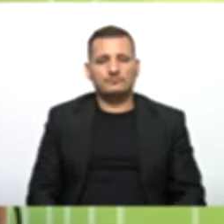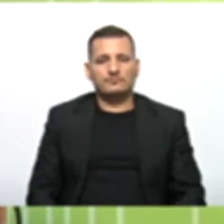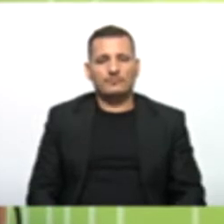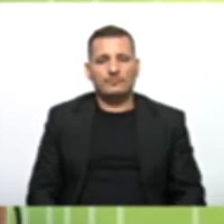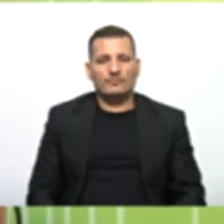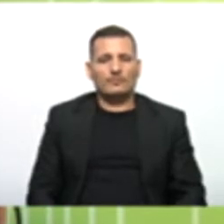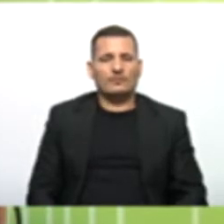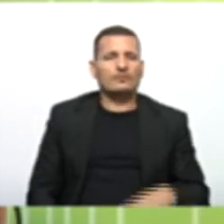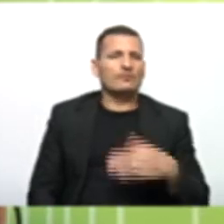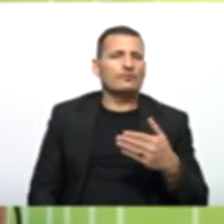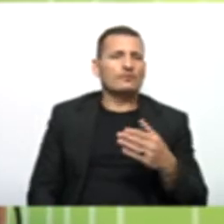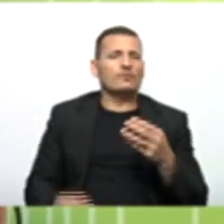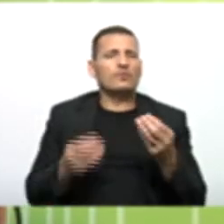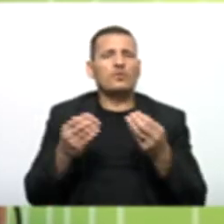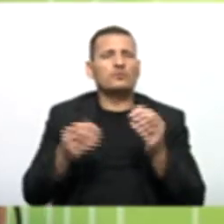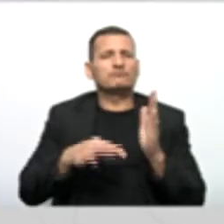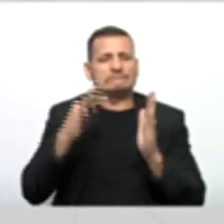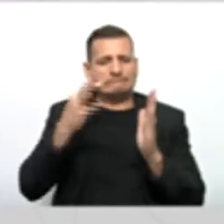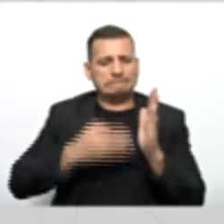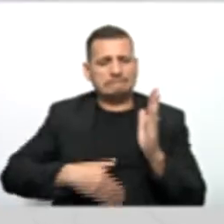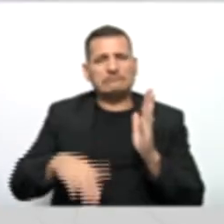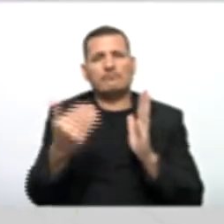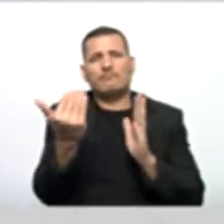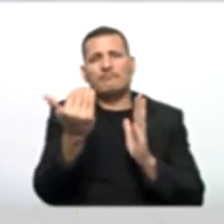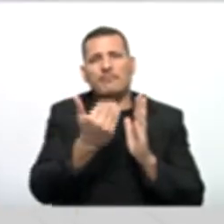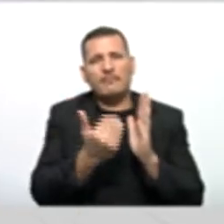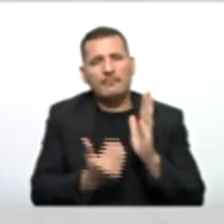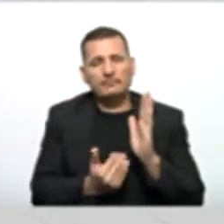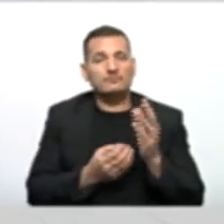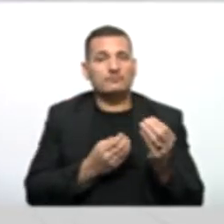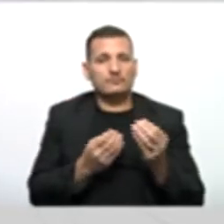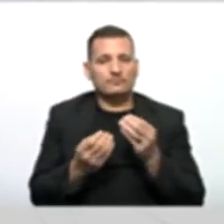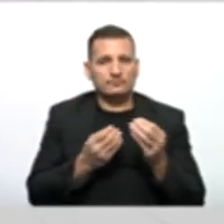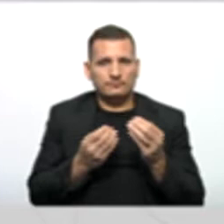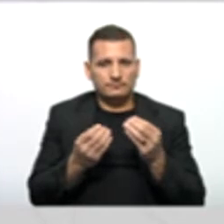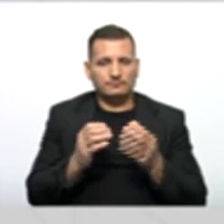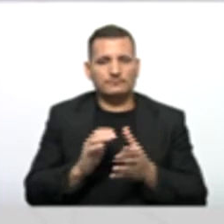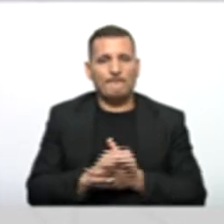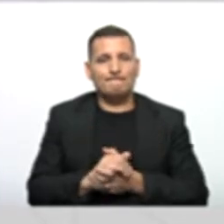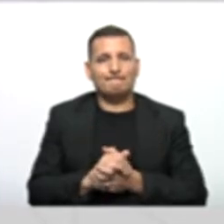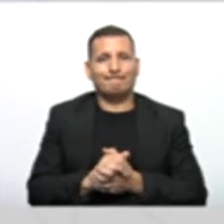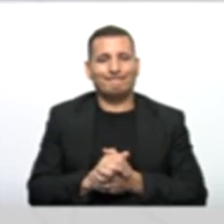E como que a gente dá conta de tudo isso, né? Como que a gente vai dar conta para poder